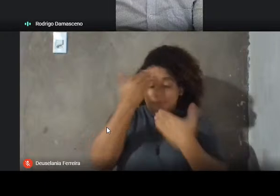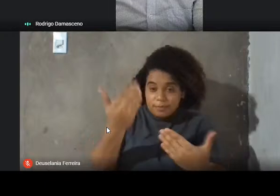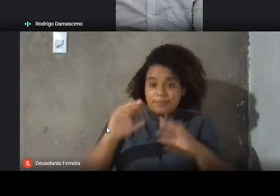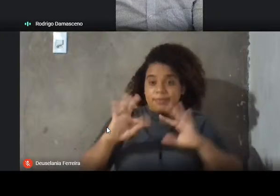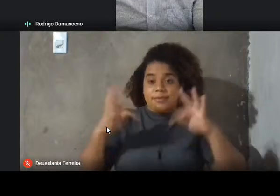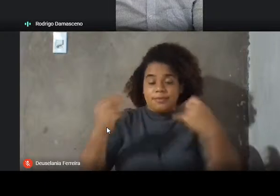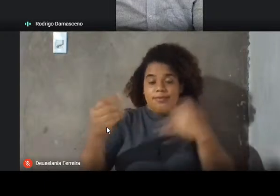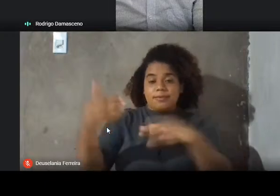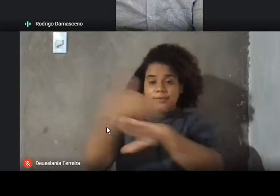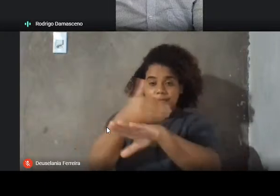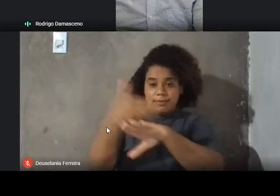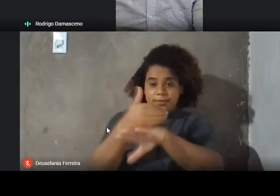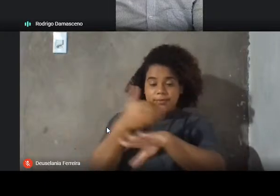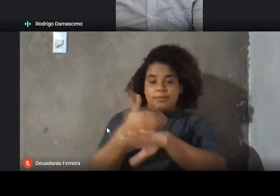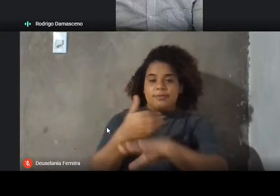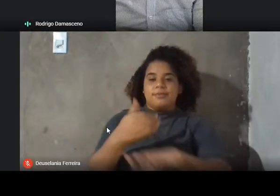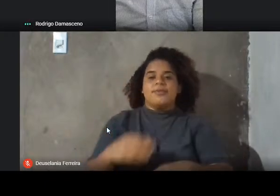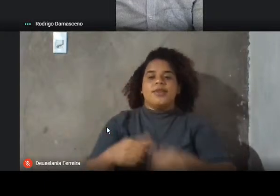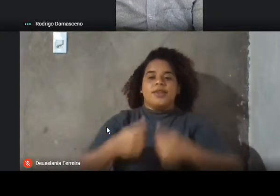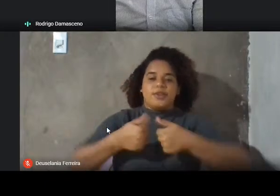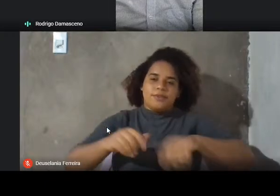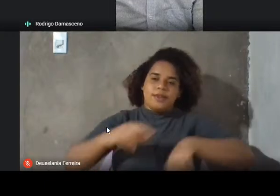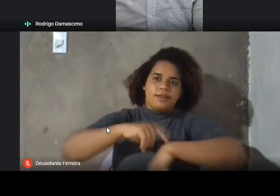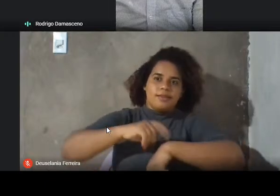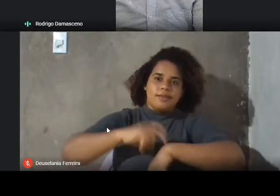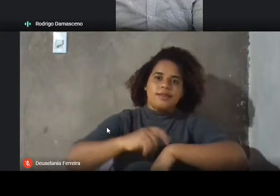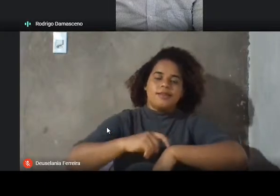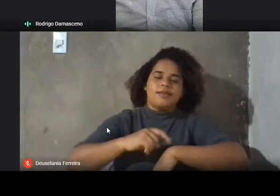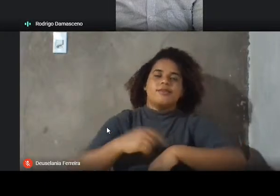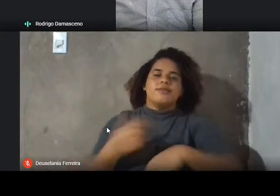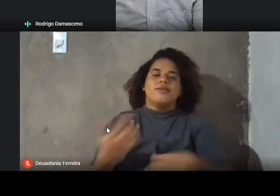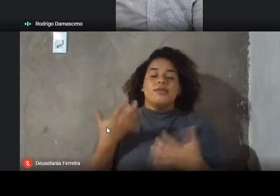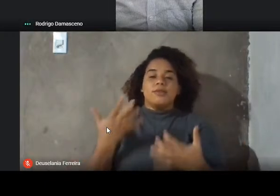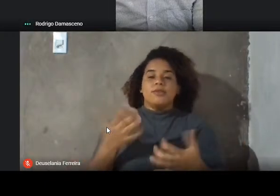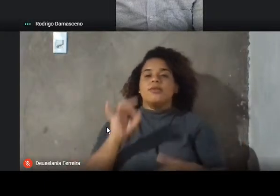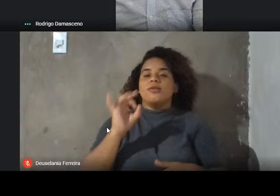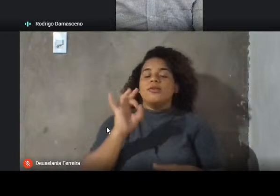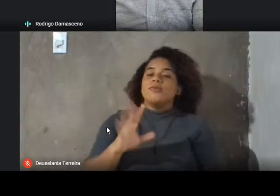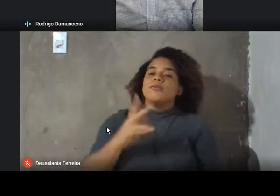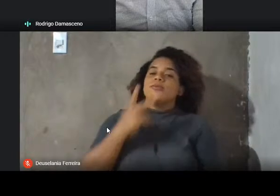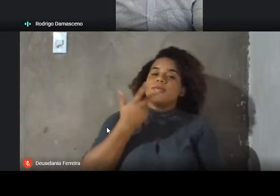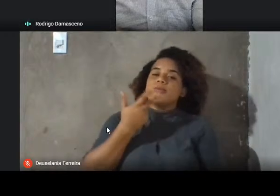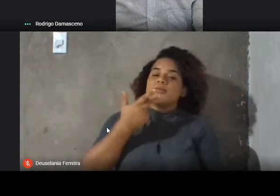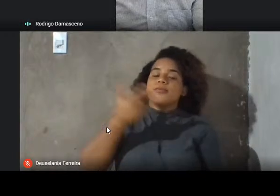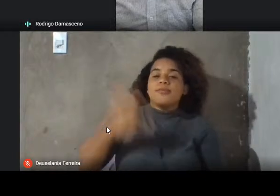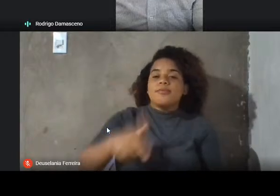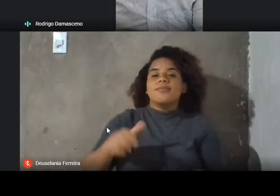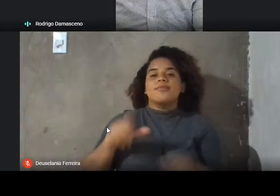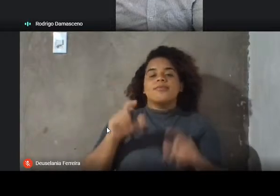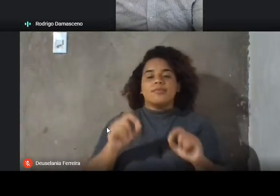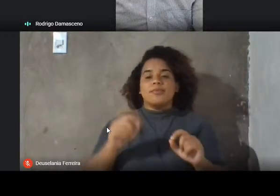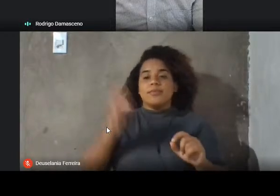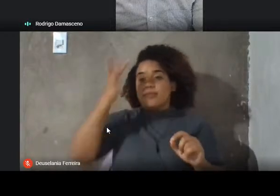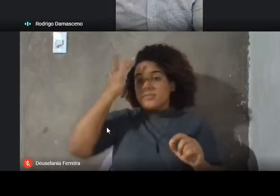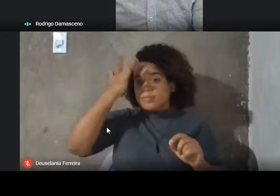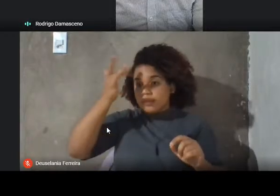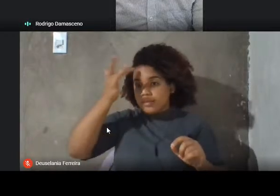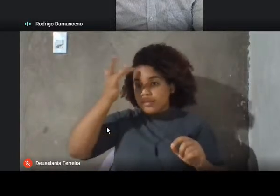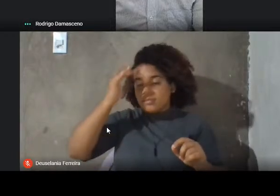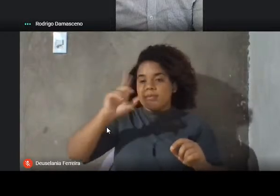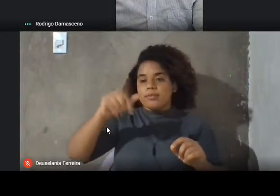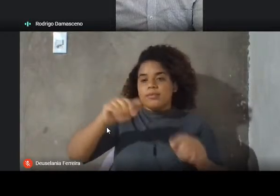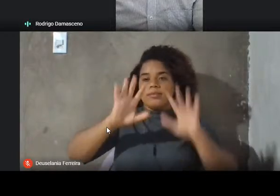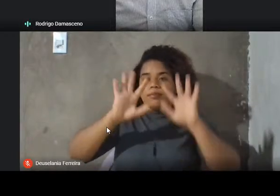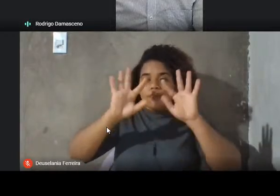até ficar aqui até esse horário. Quero só reforçá-los para que amanhã será o nosso último